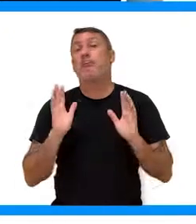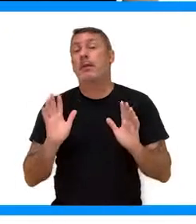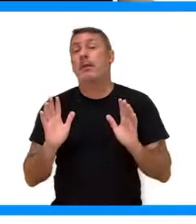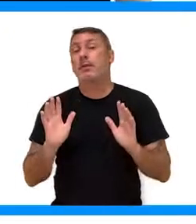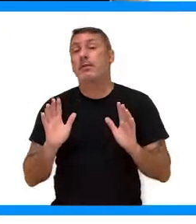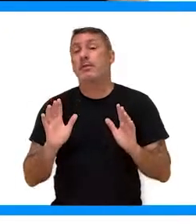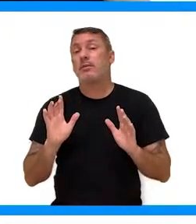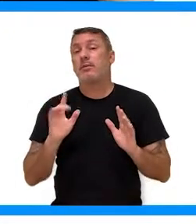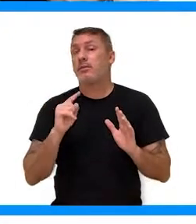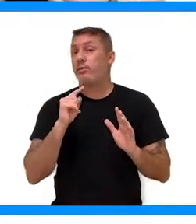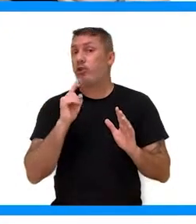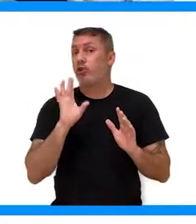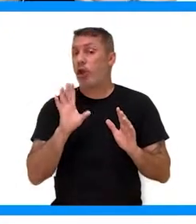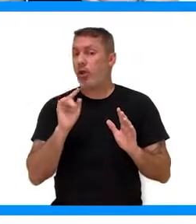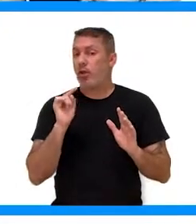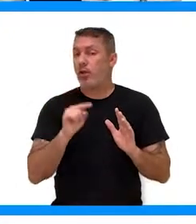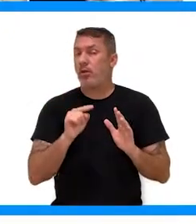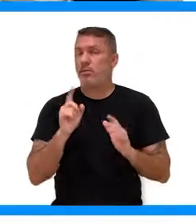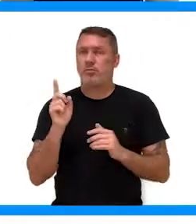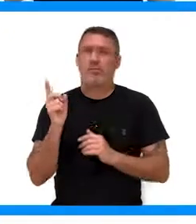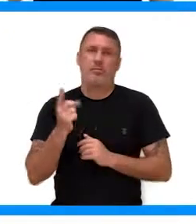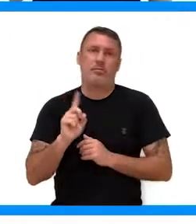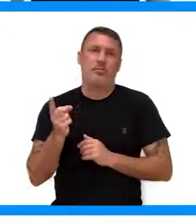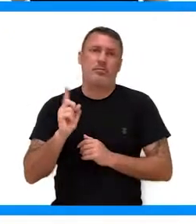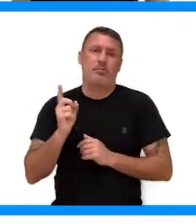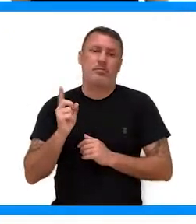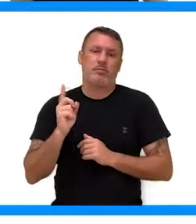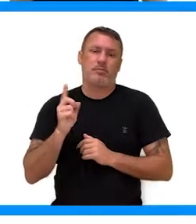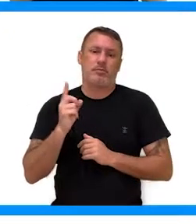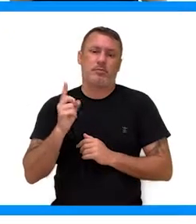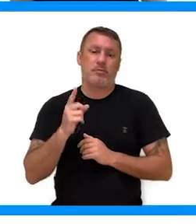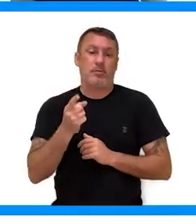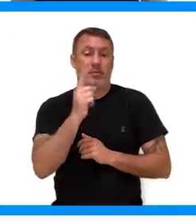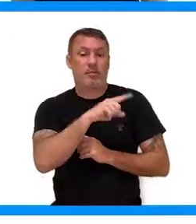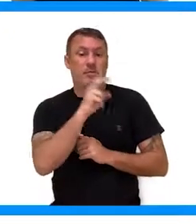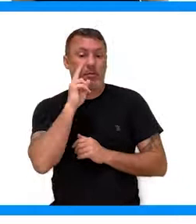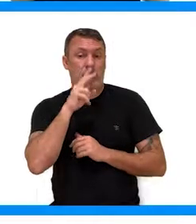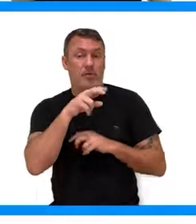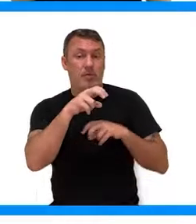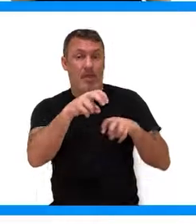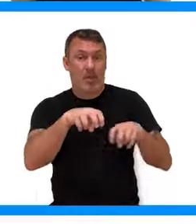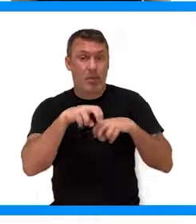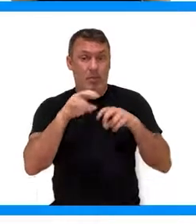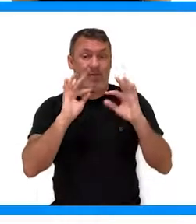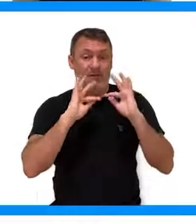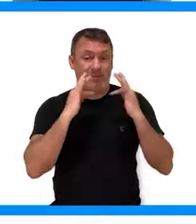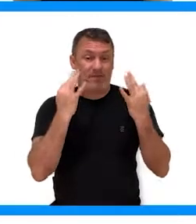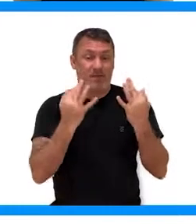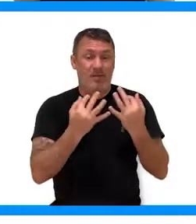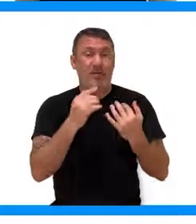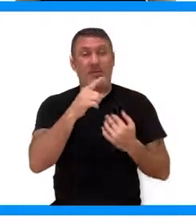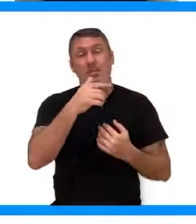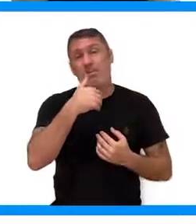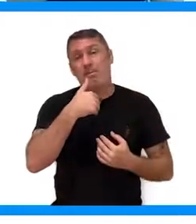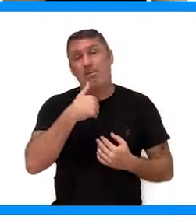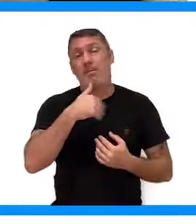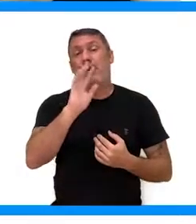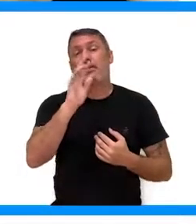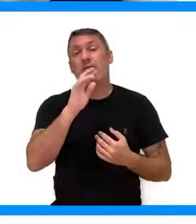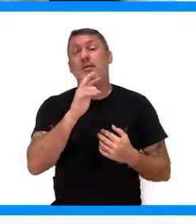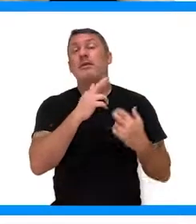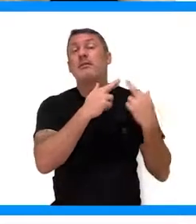Só que não. A agricultura familiar, ela é responsável em mais